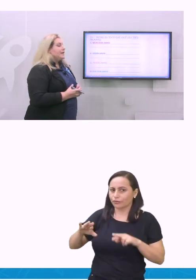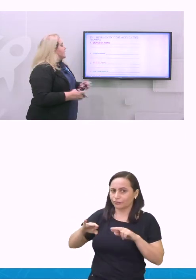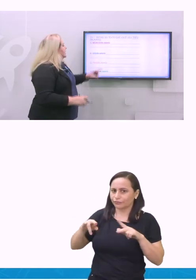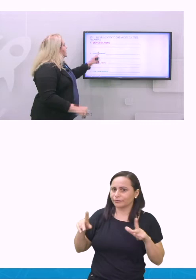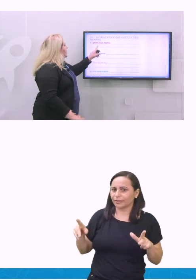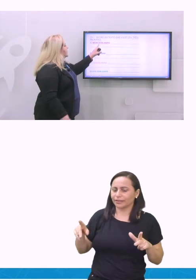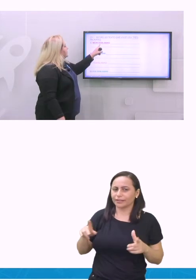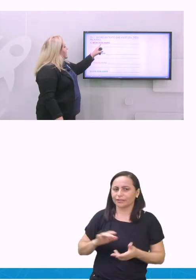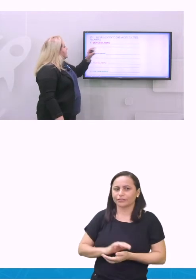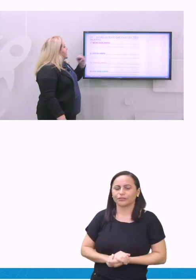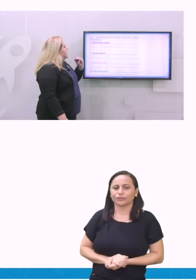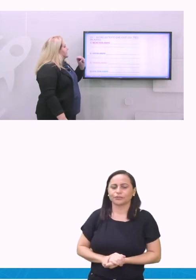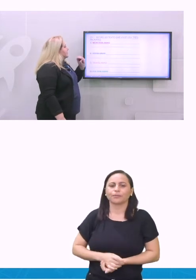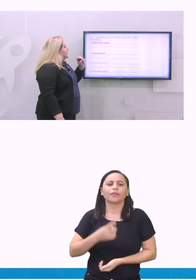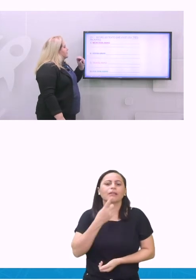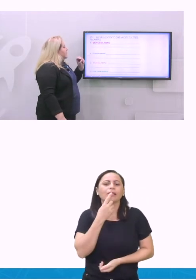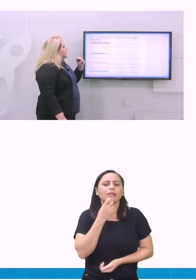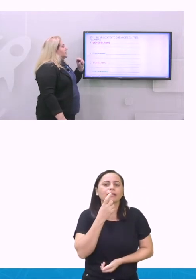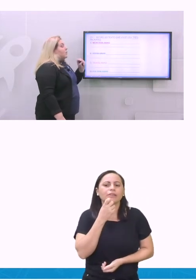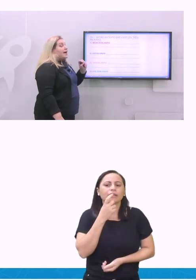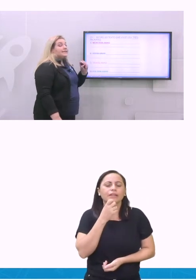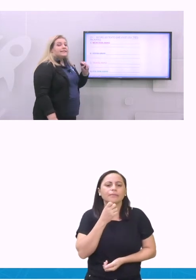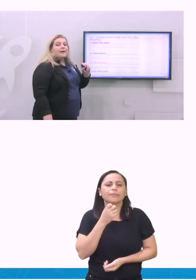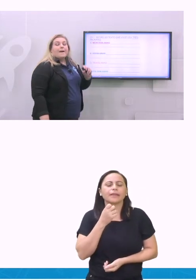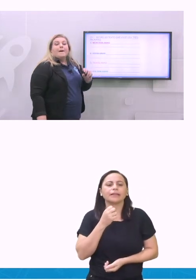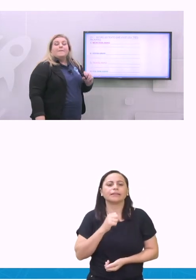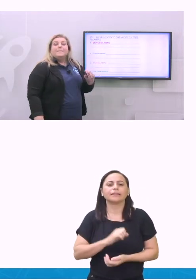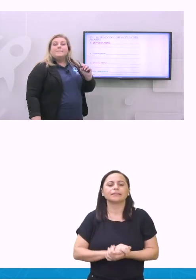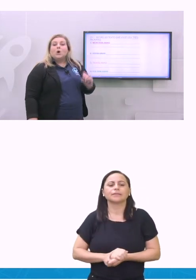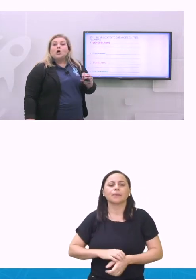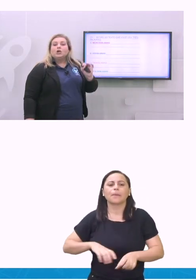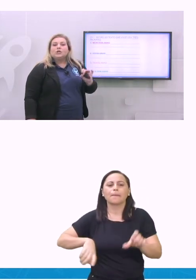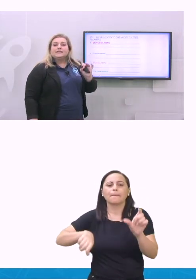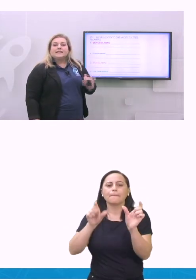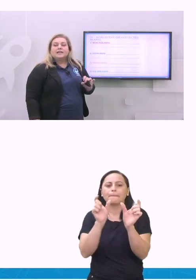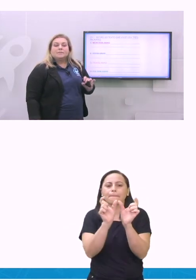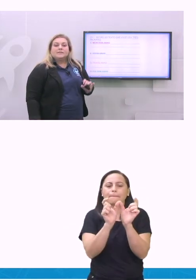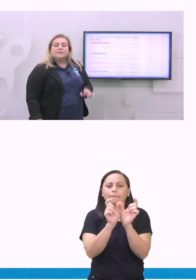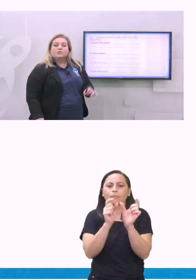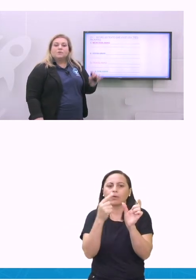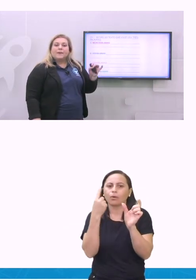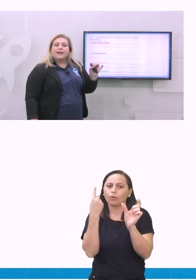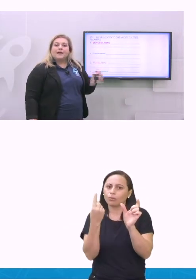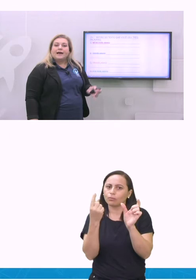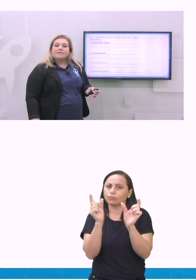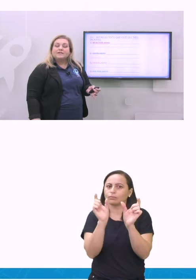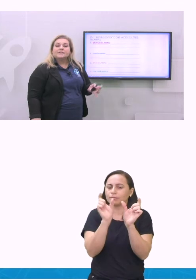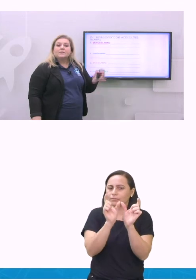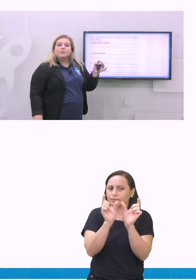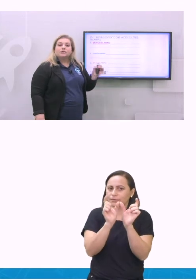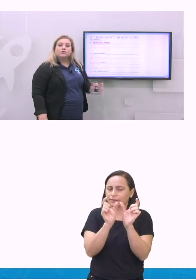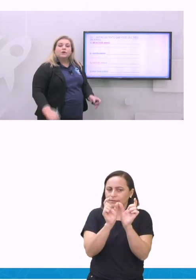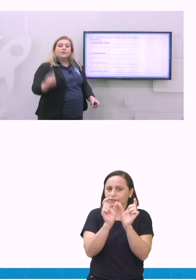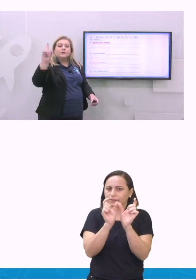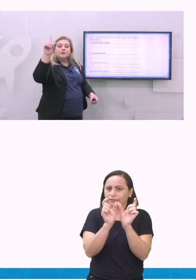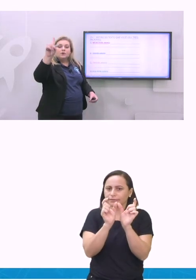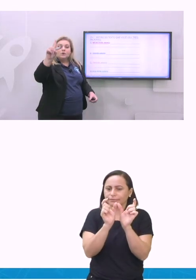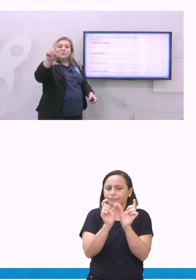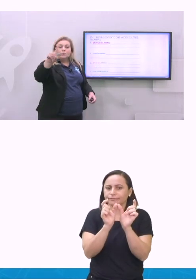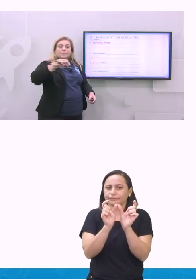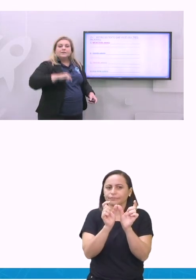identificar. Então, as vermelhas, as primeiras são as monossílabas. Então, são palavras que